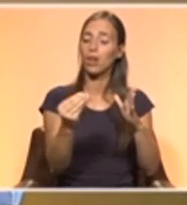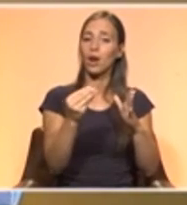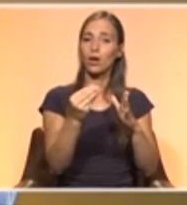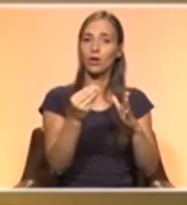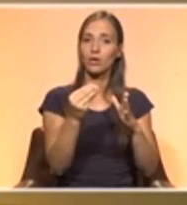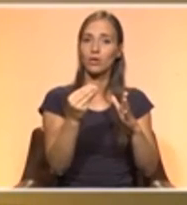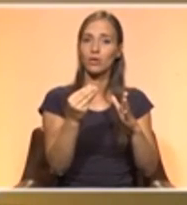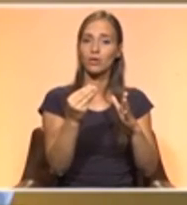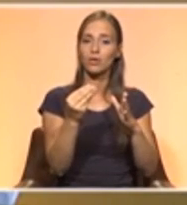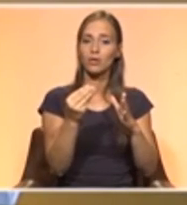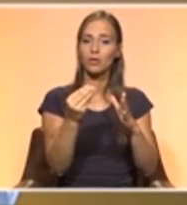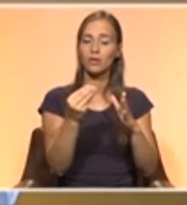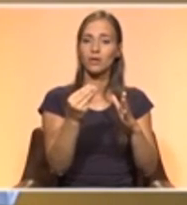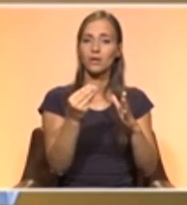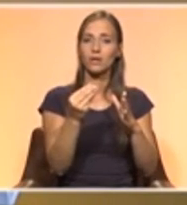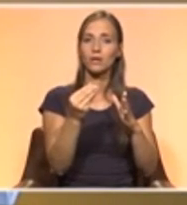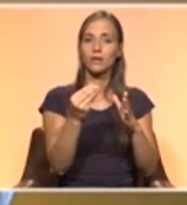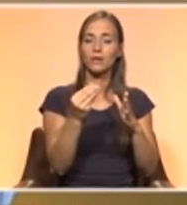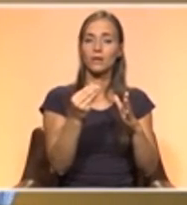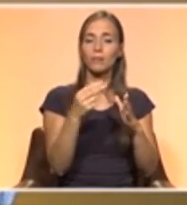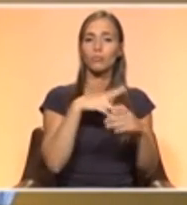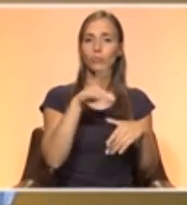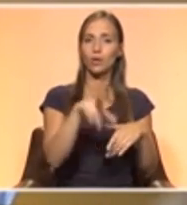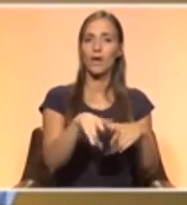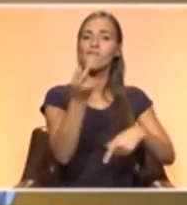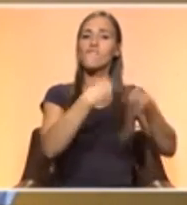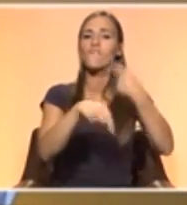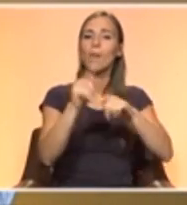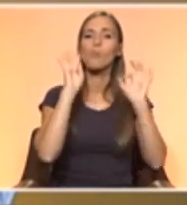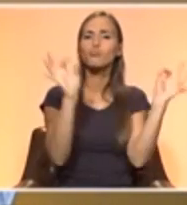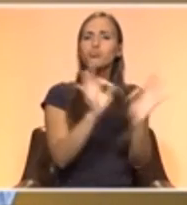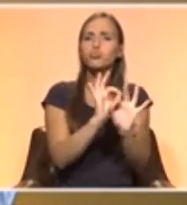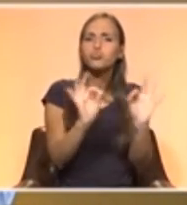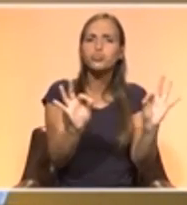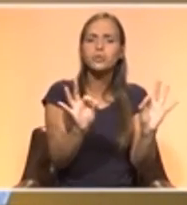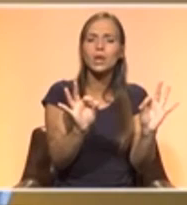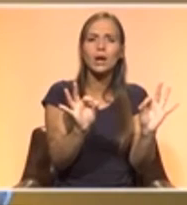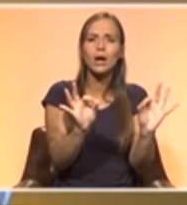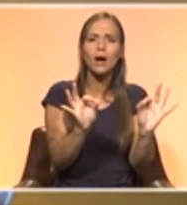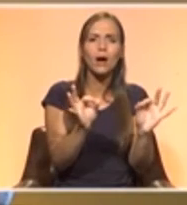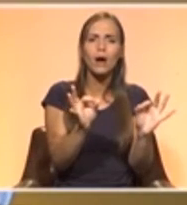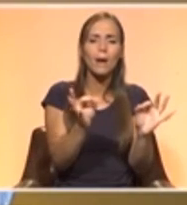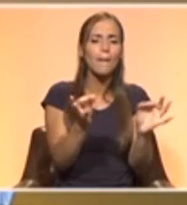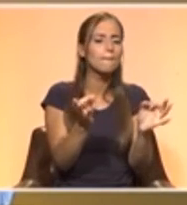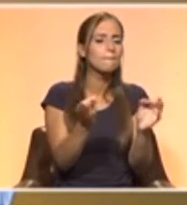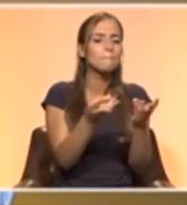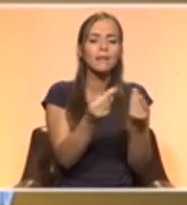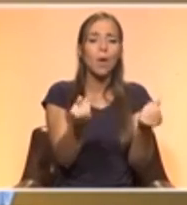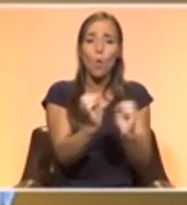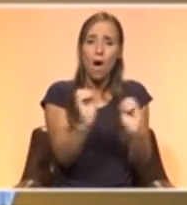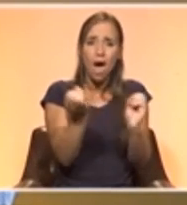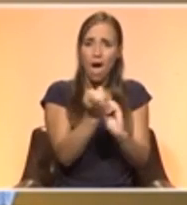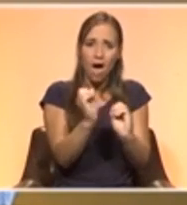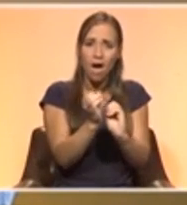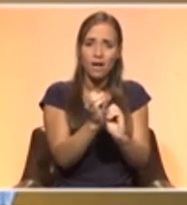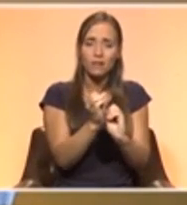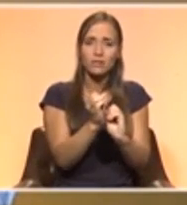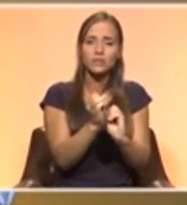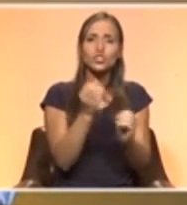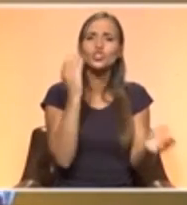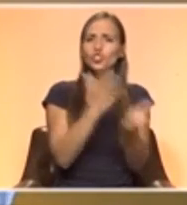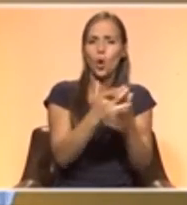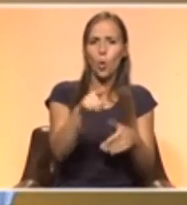conseguiu implementar e em Portugal também de de venda de música totalmente desmaterializada e que prova que é possível não é o único não é o Spotify há